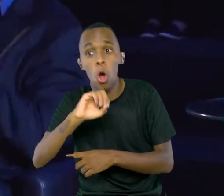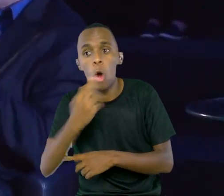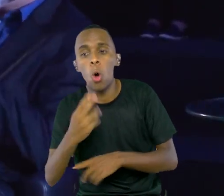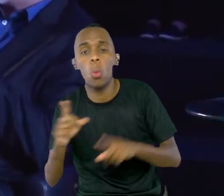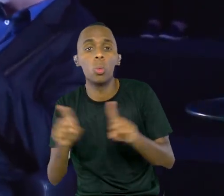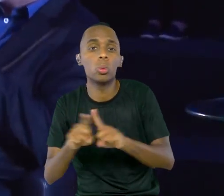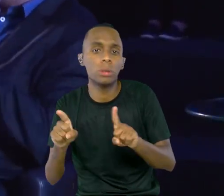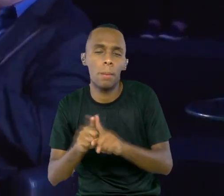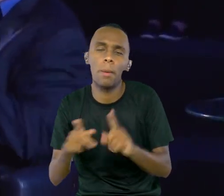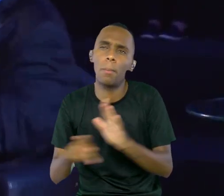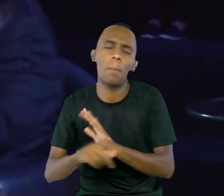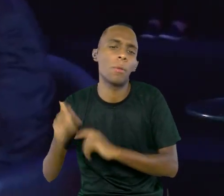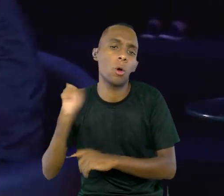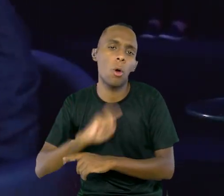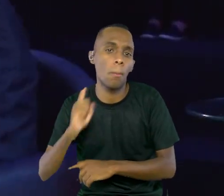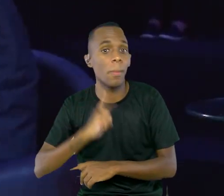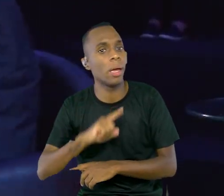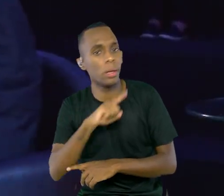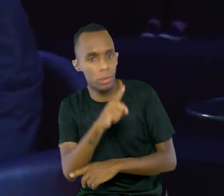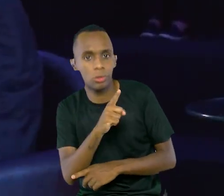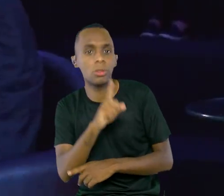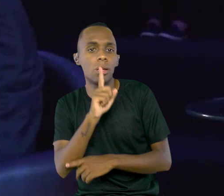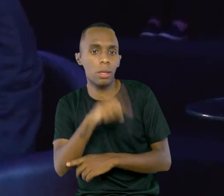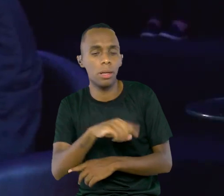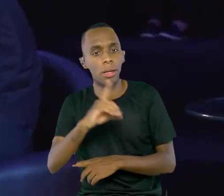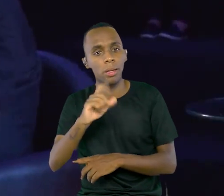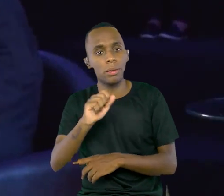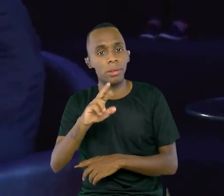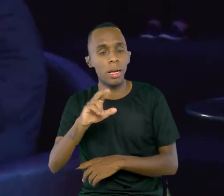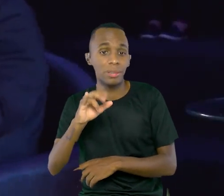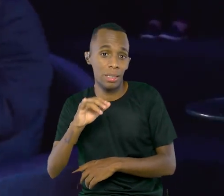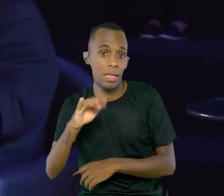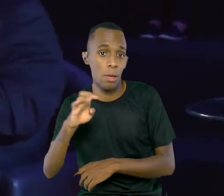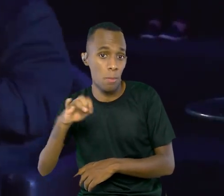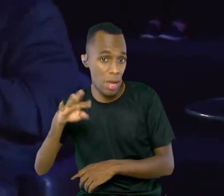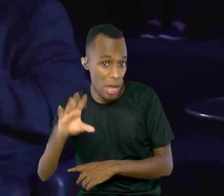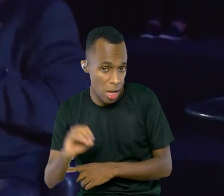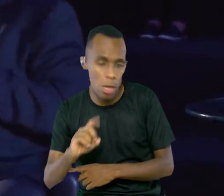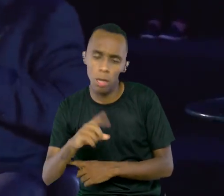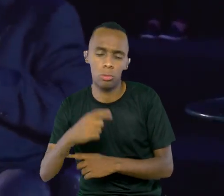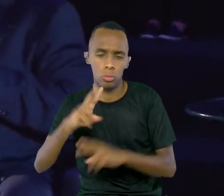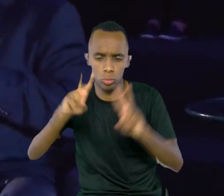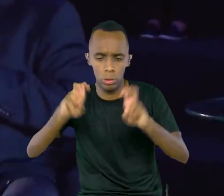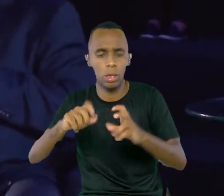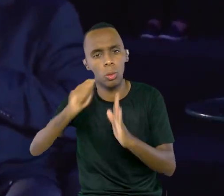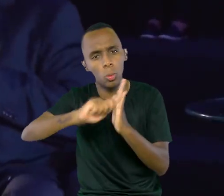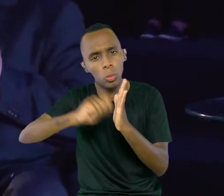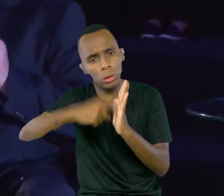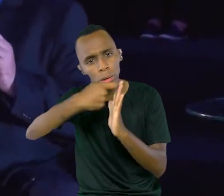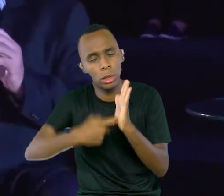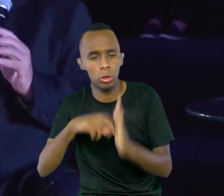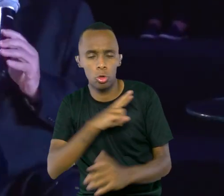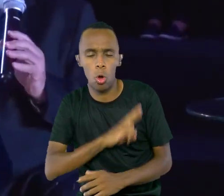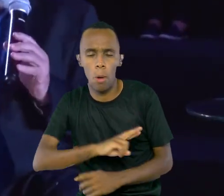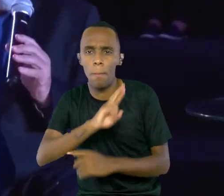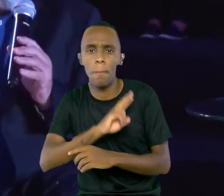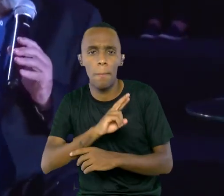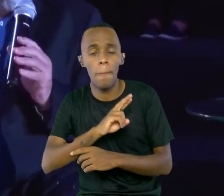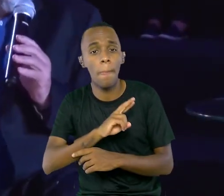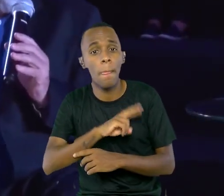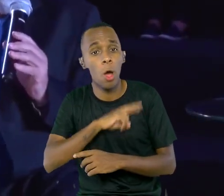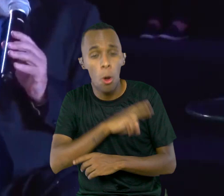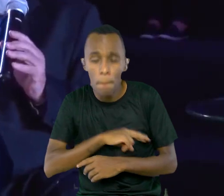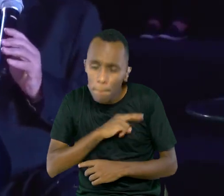Ou ler o romance de um estupendo mineiro de Montes Claros, o grande Darcy Ribeiro, um romance dele chamado